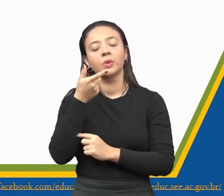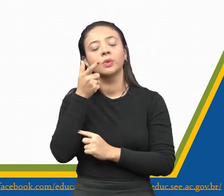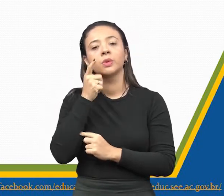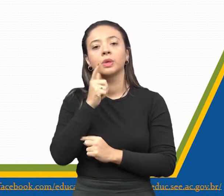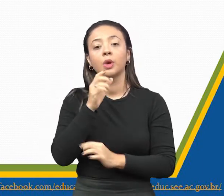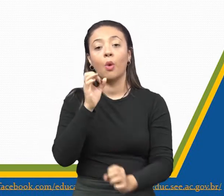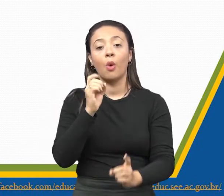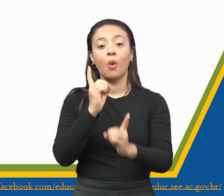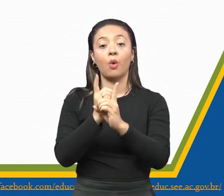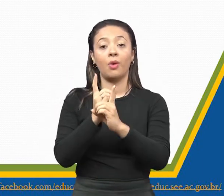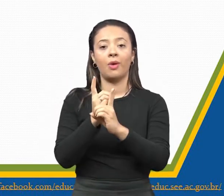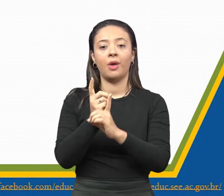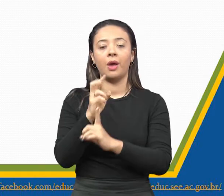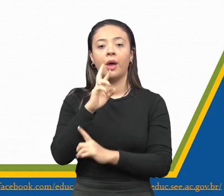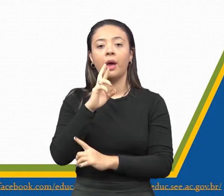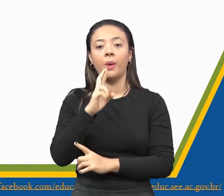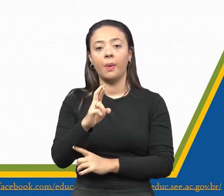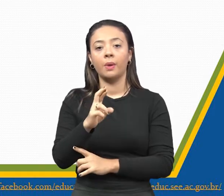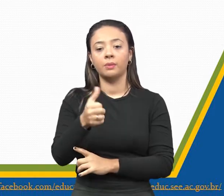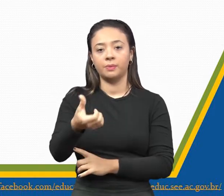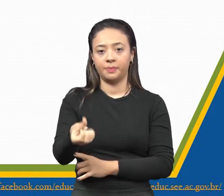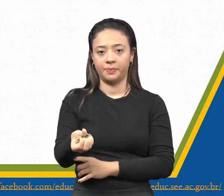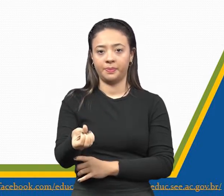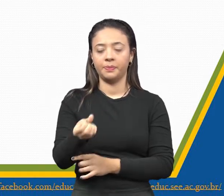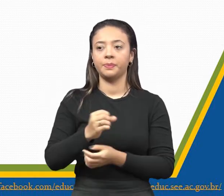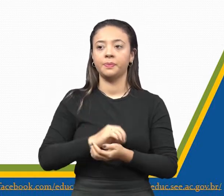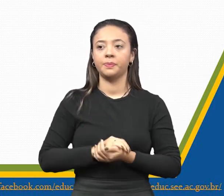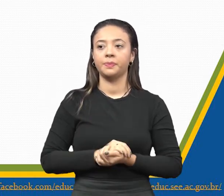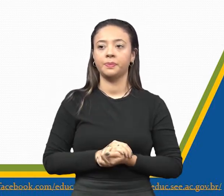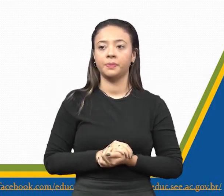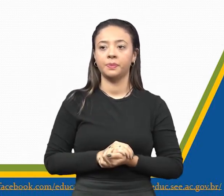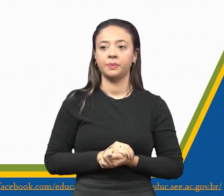resultado de 16.